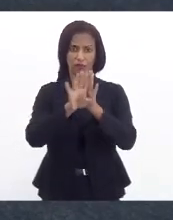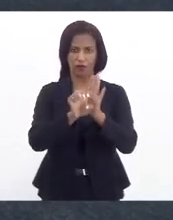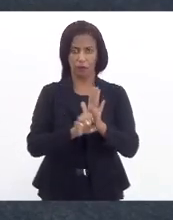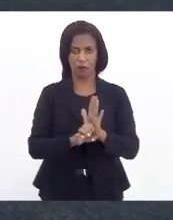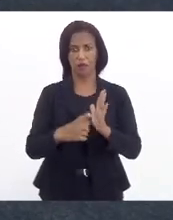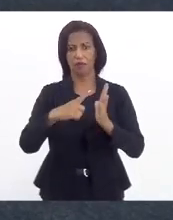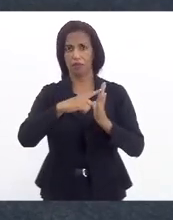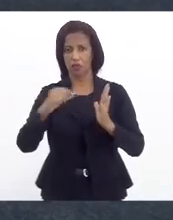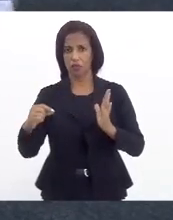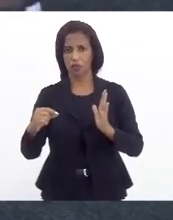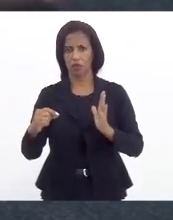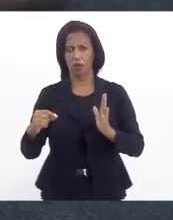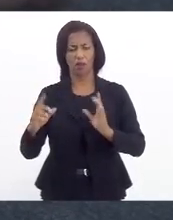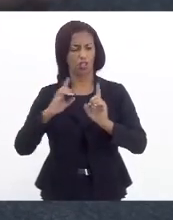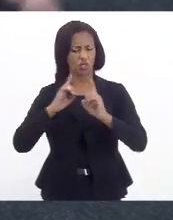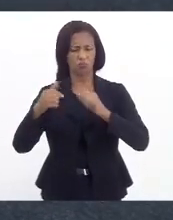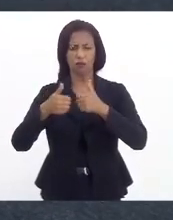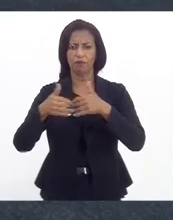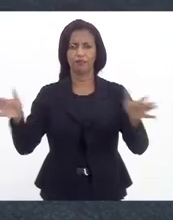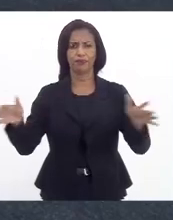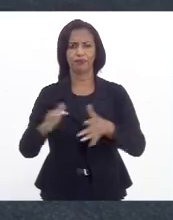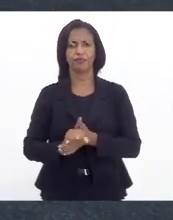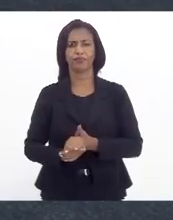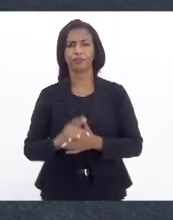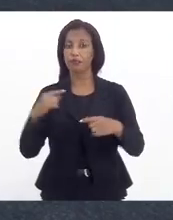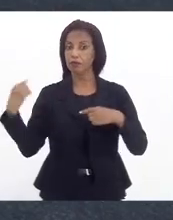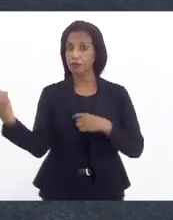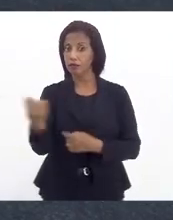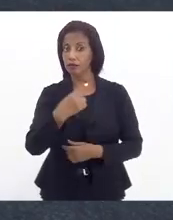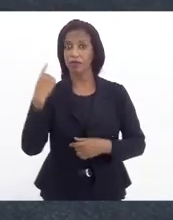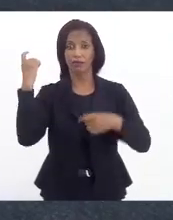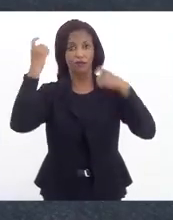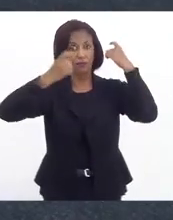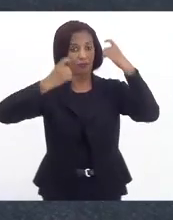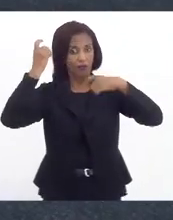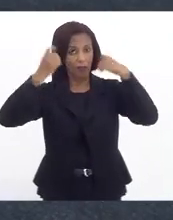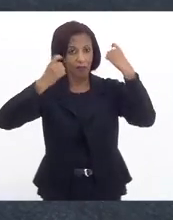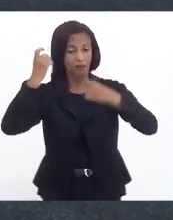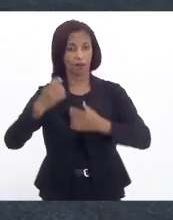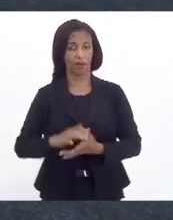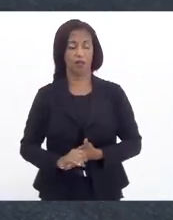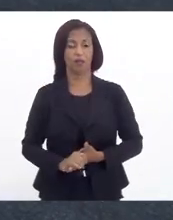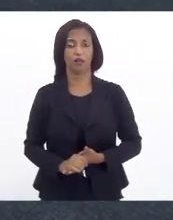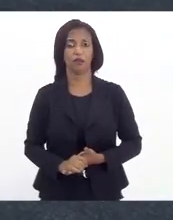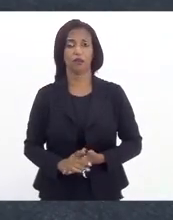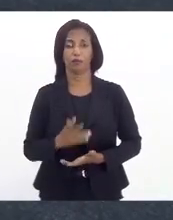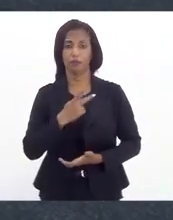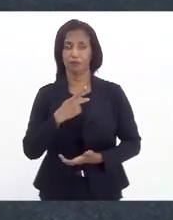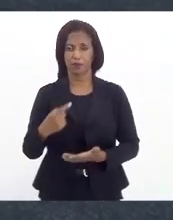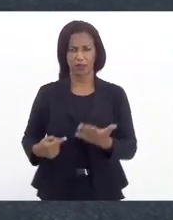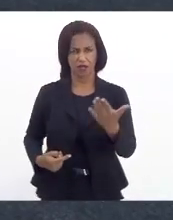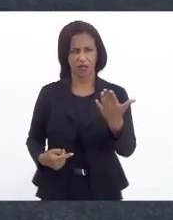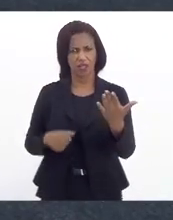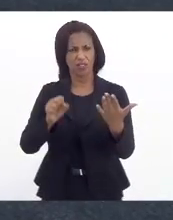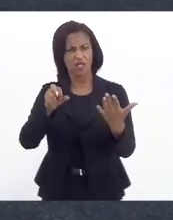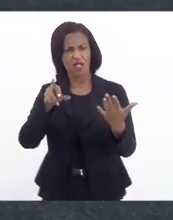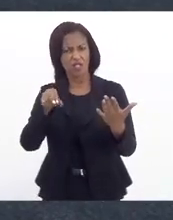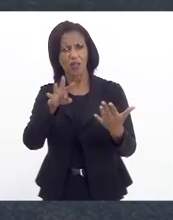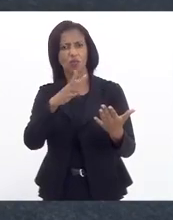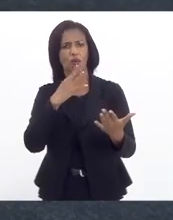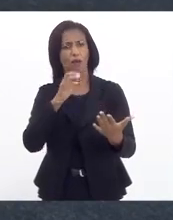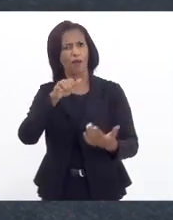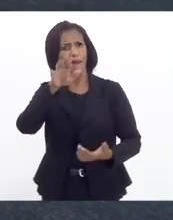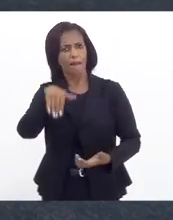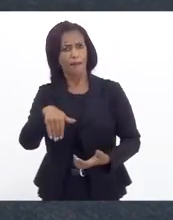destaque, uma discussão aberta aqui, mas se nós estamos todos preocupados com o equilíbrio fiscal do Estado, o presidente Sérgio Aureliano, e vossa senhoria conhece bem a matéria,